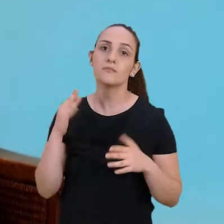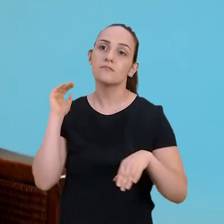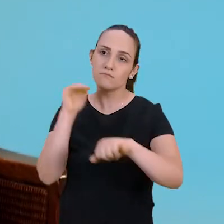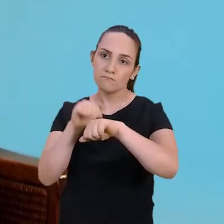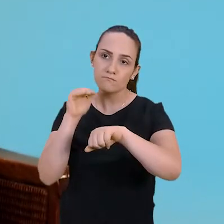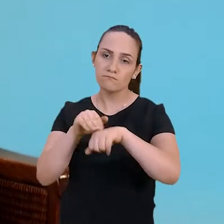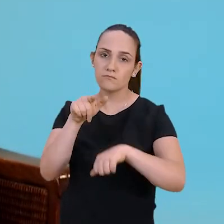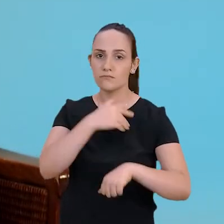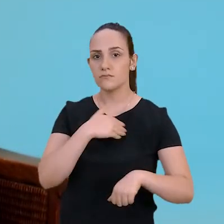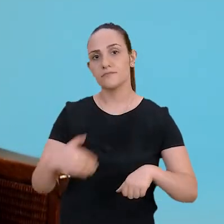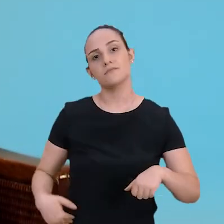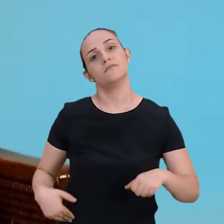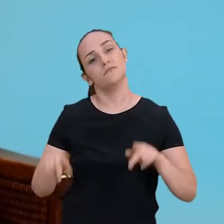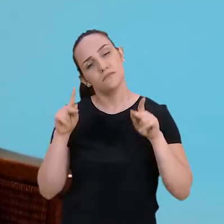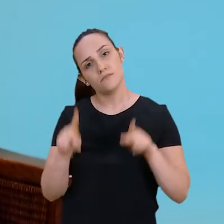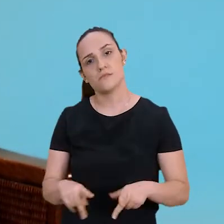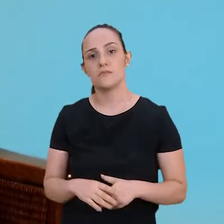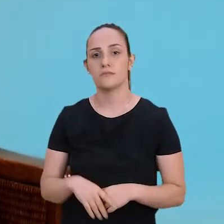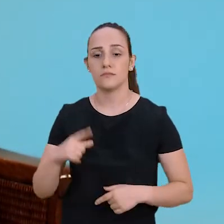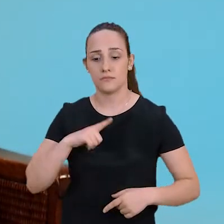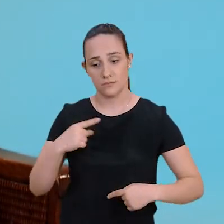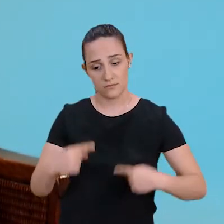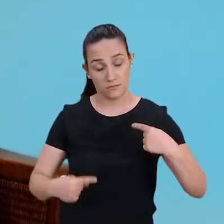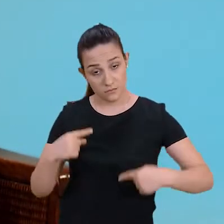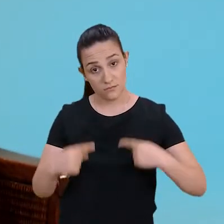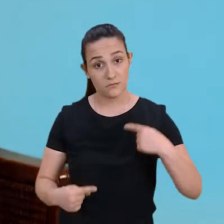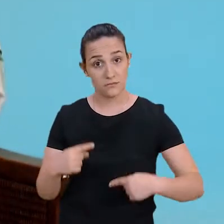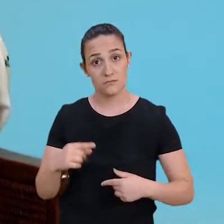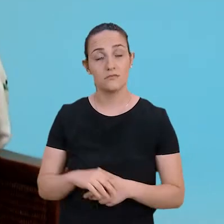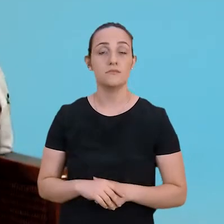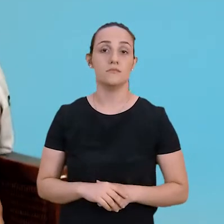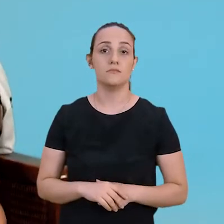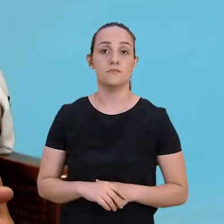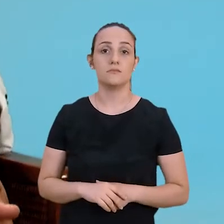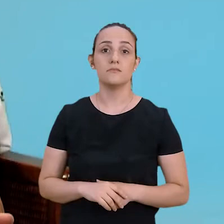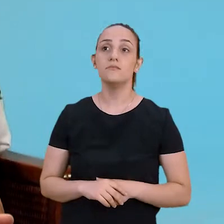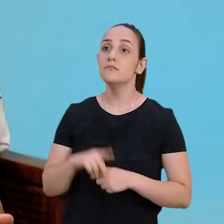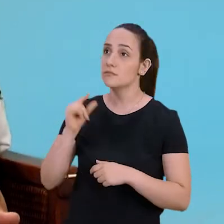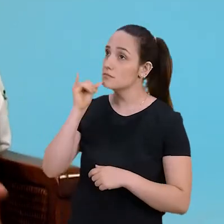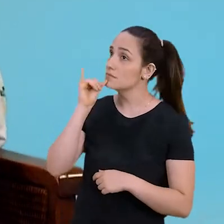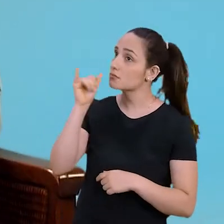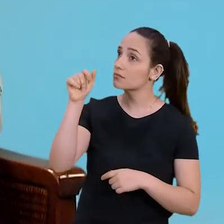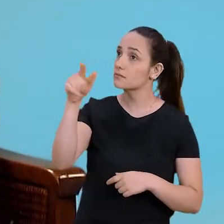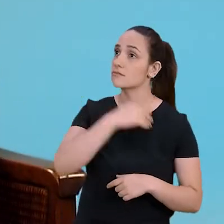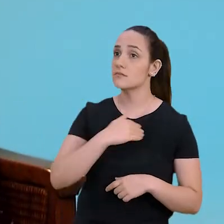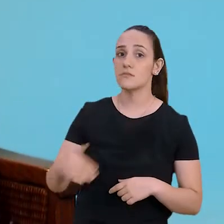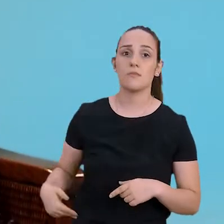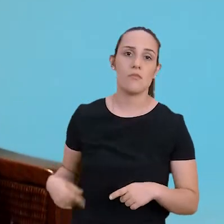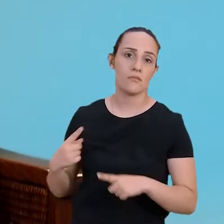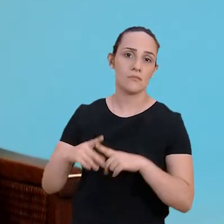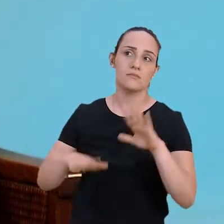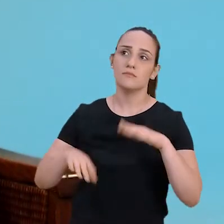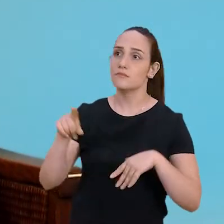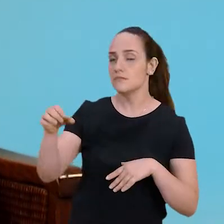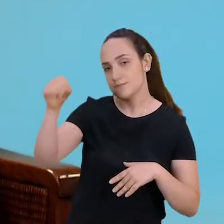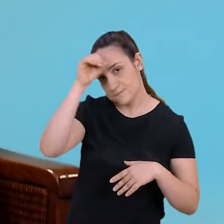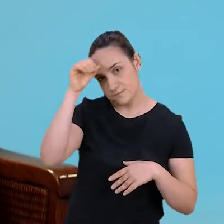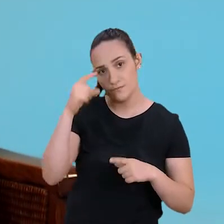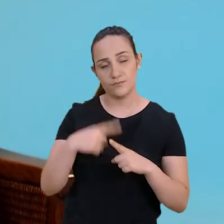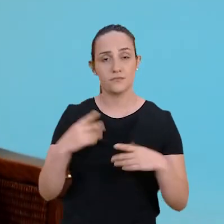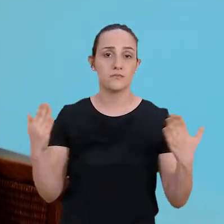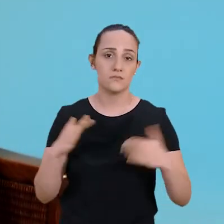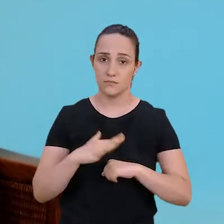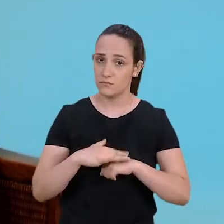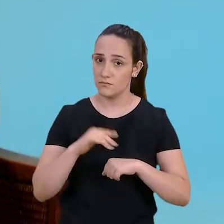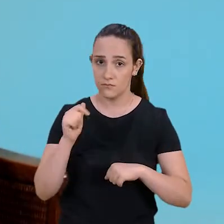público que a gente está falando aqui, né, de debater, de levar essa informação para eles, porque hoje a mielomgnocele não é